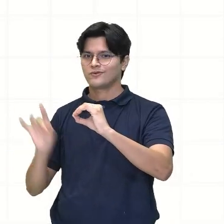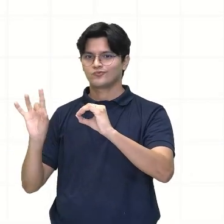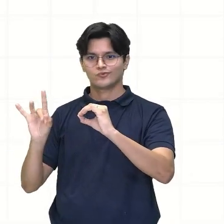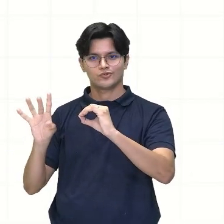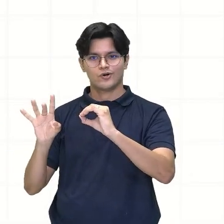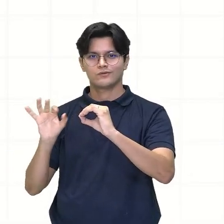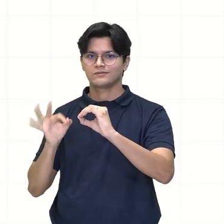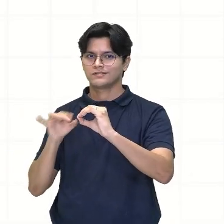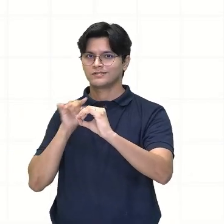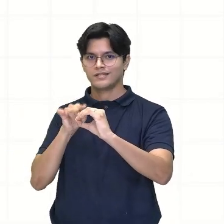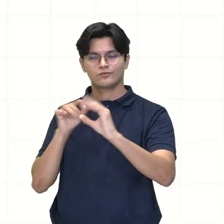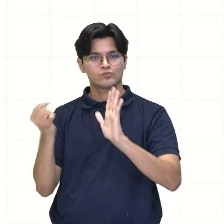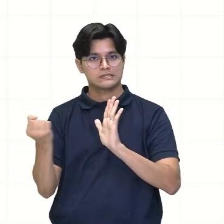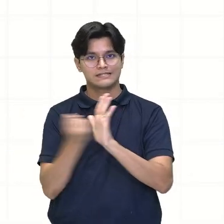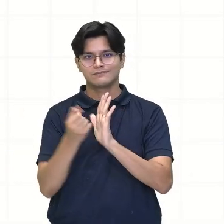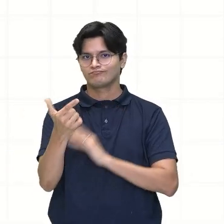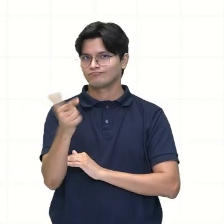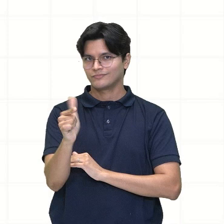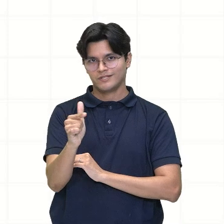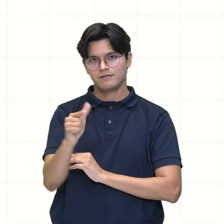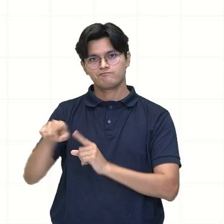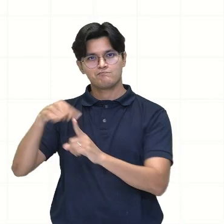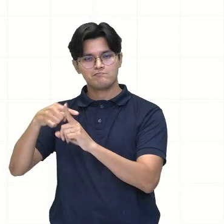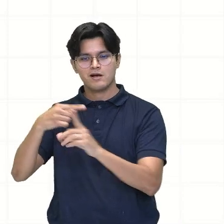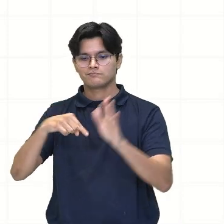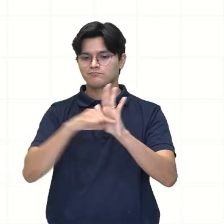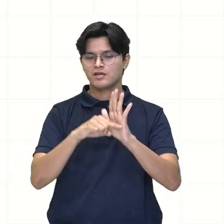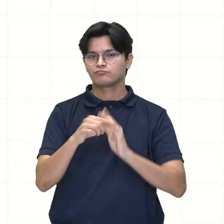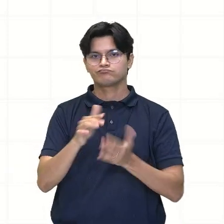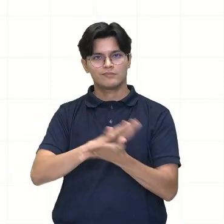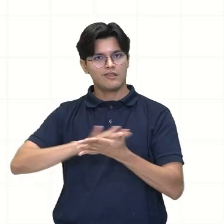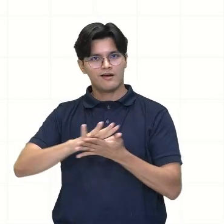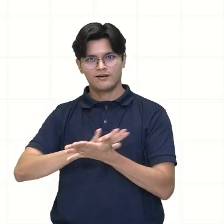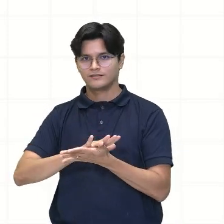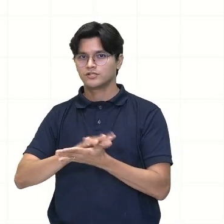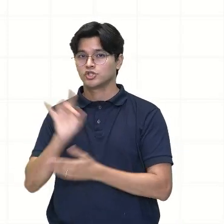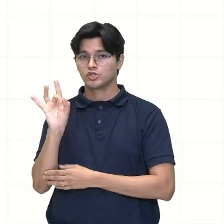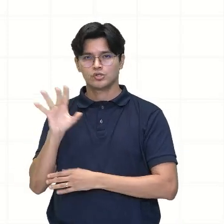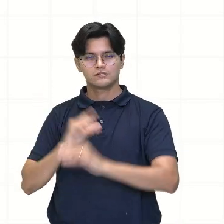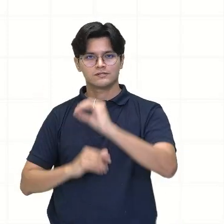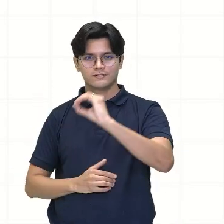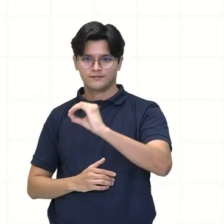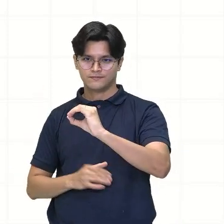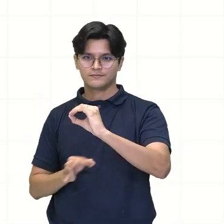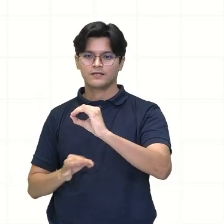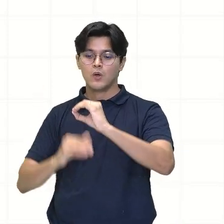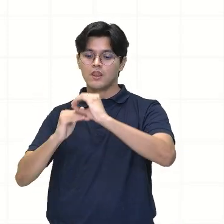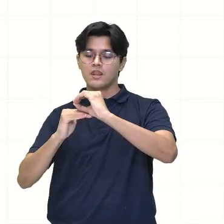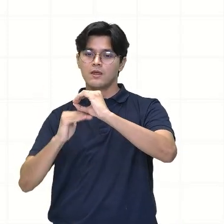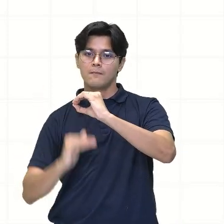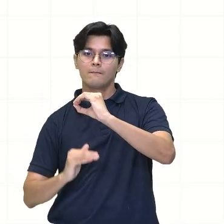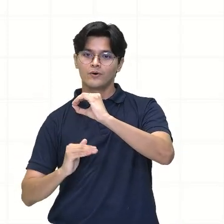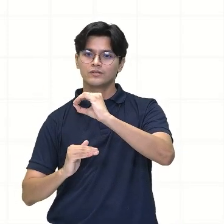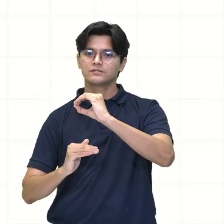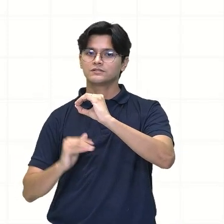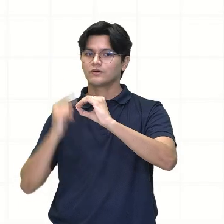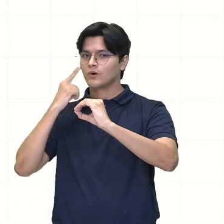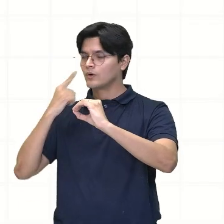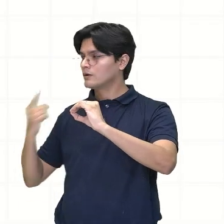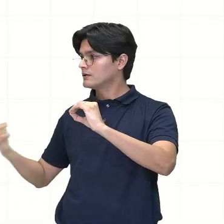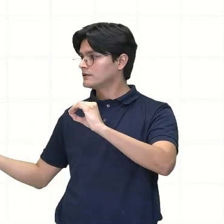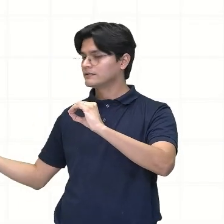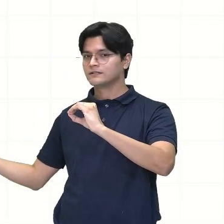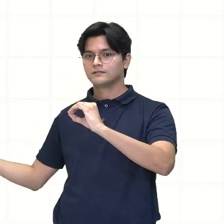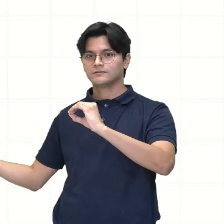sinal de menos, tá bom? Depois, ó, está abaixo de zero, tá